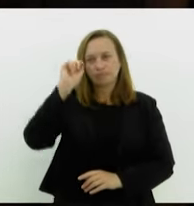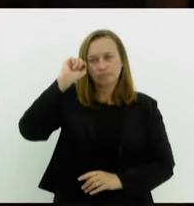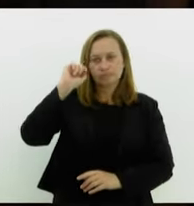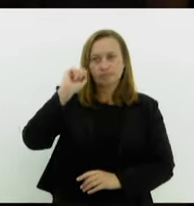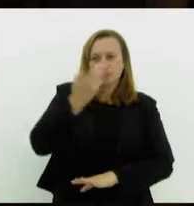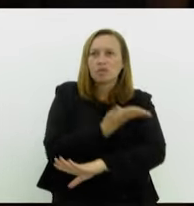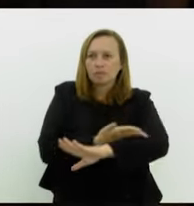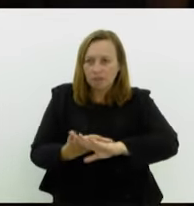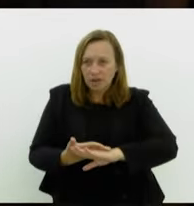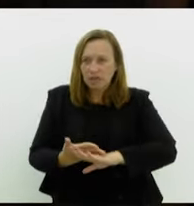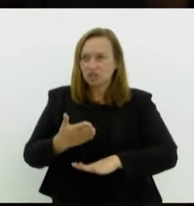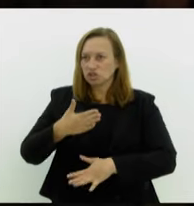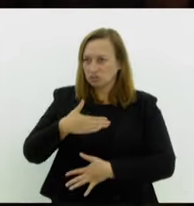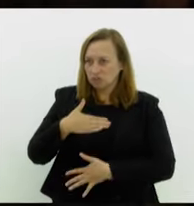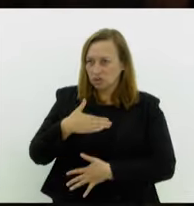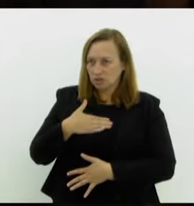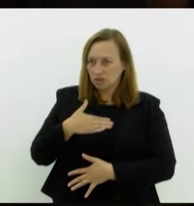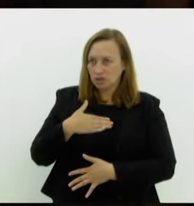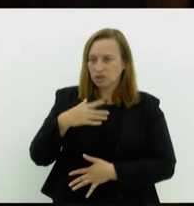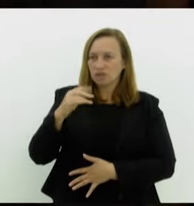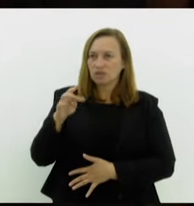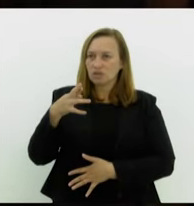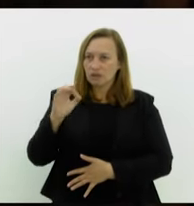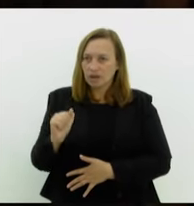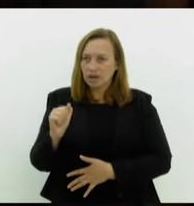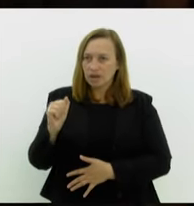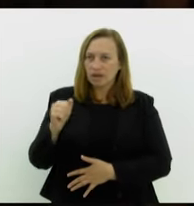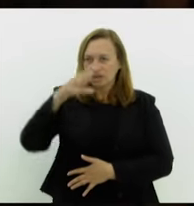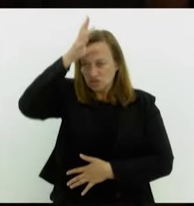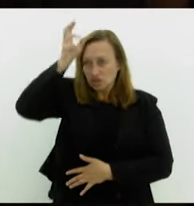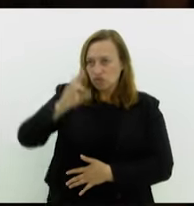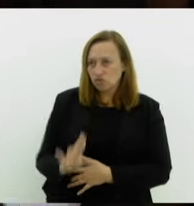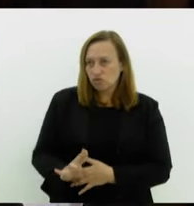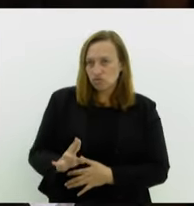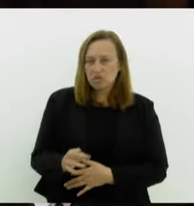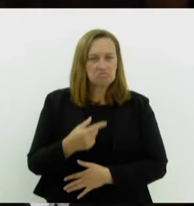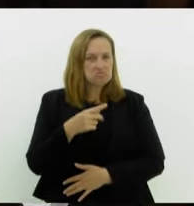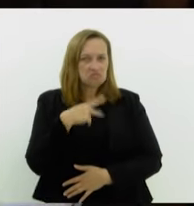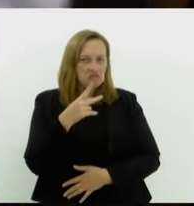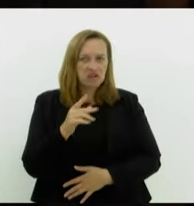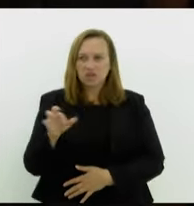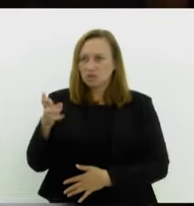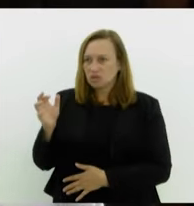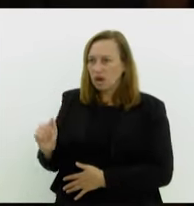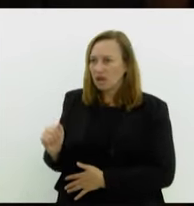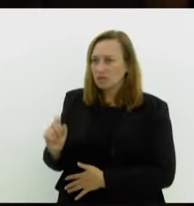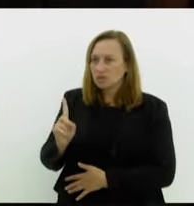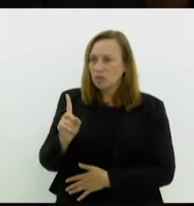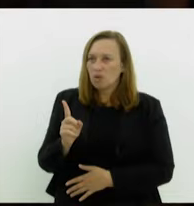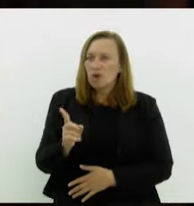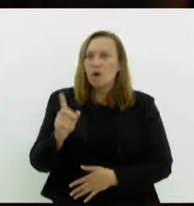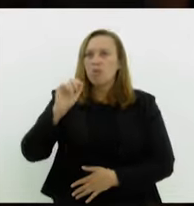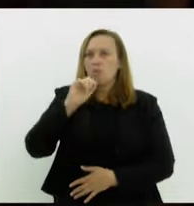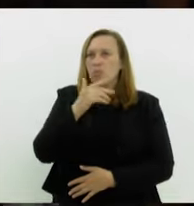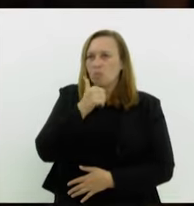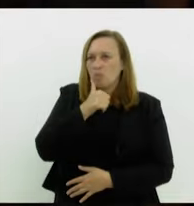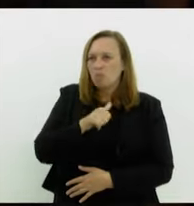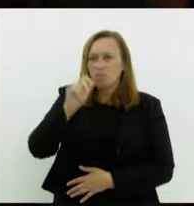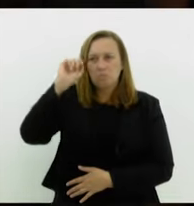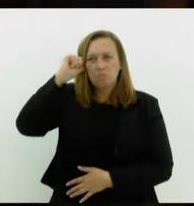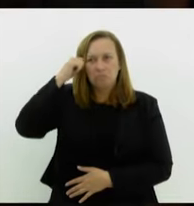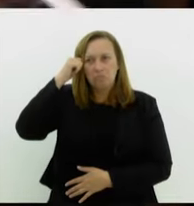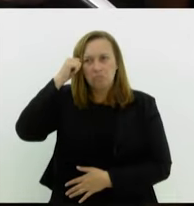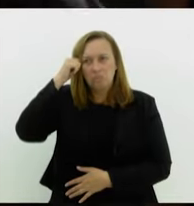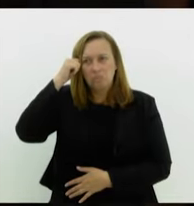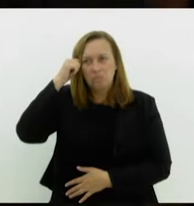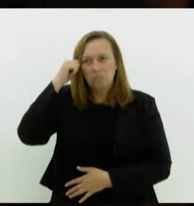da sor e da taju Benedita não tô falando de você porque não é nem baixa representatividade a mulher neg não está lá é